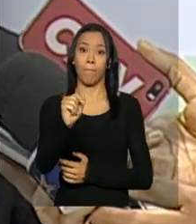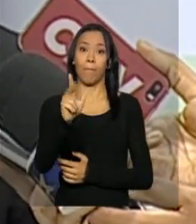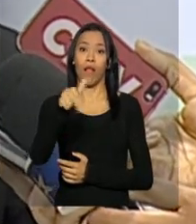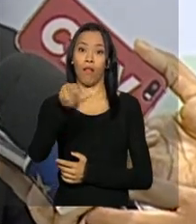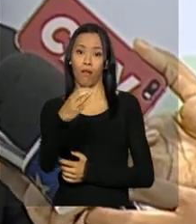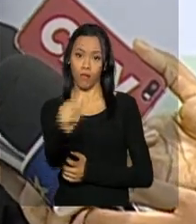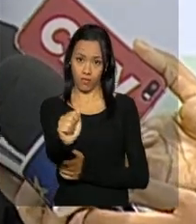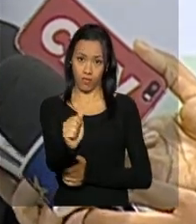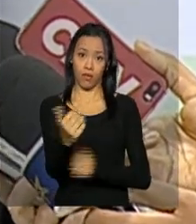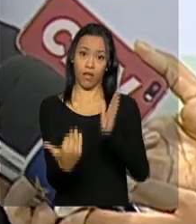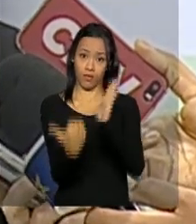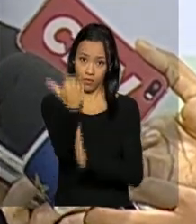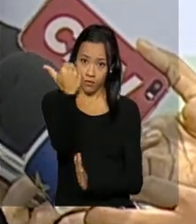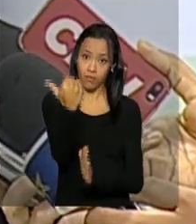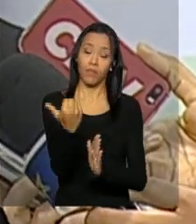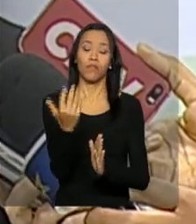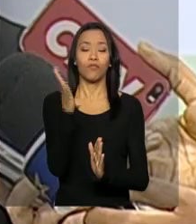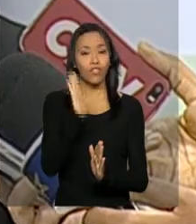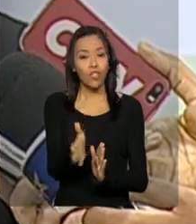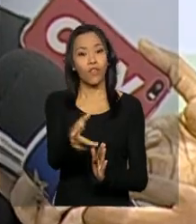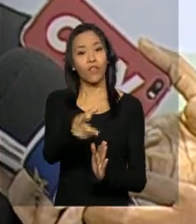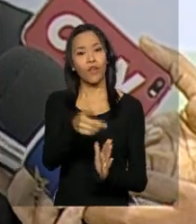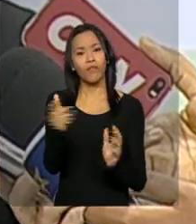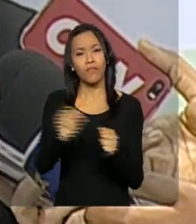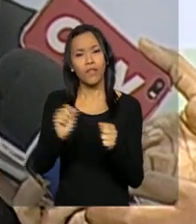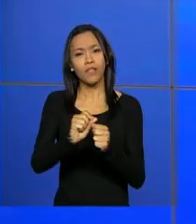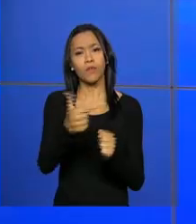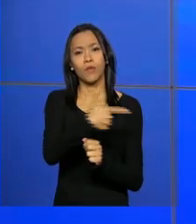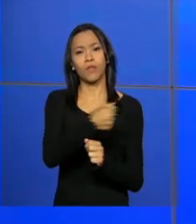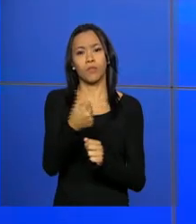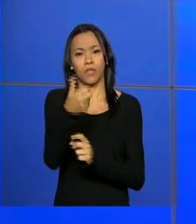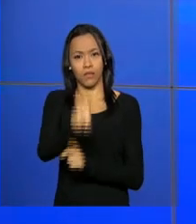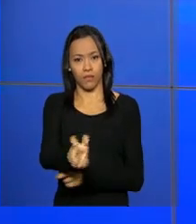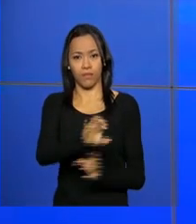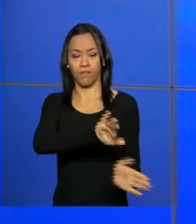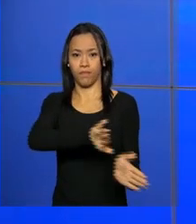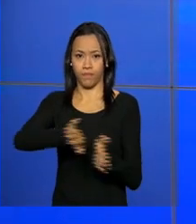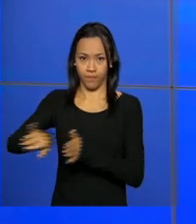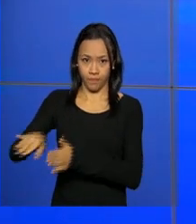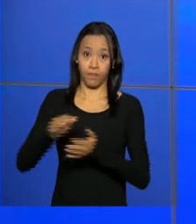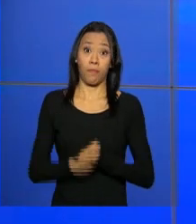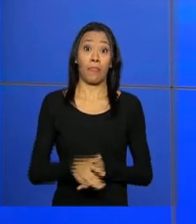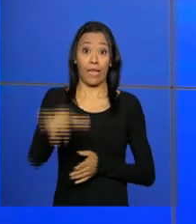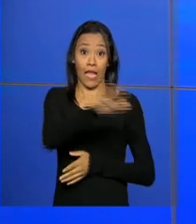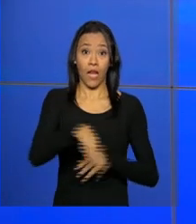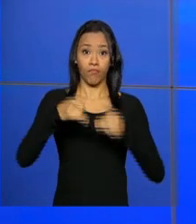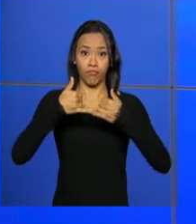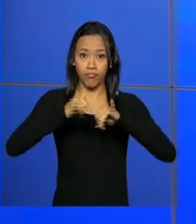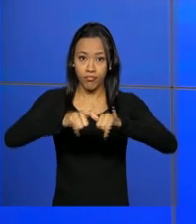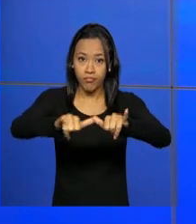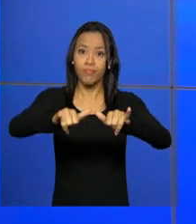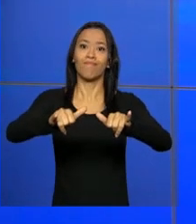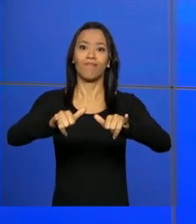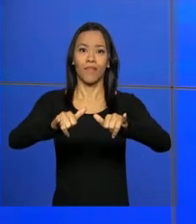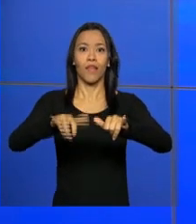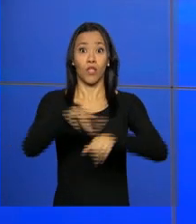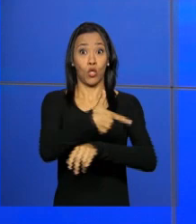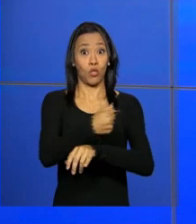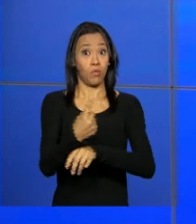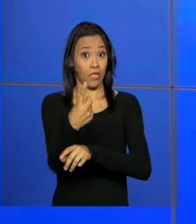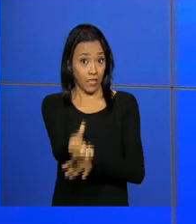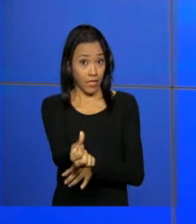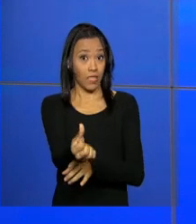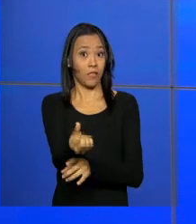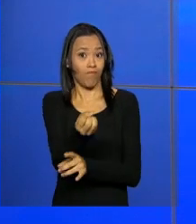exportação acima do que foi realizado em 2015 o setor elétrico promete ter um 2016